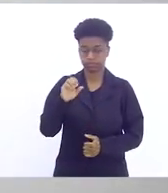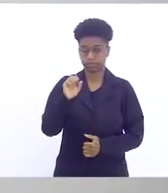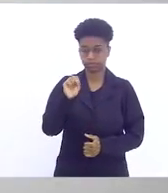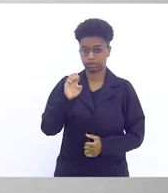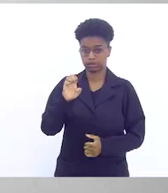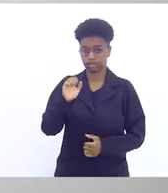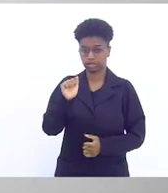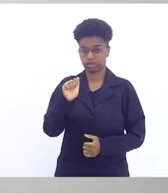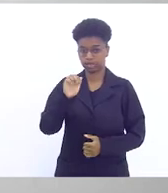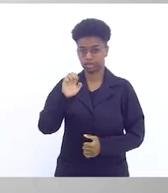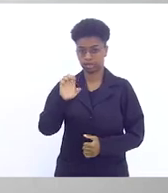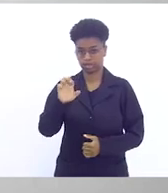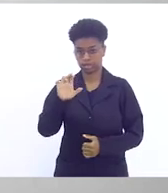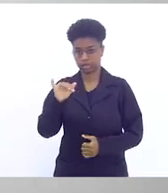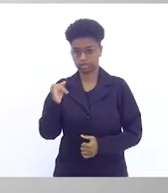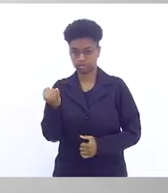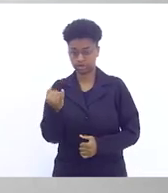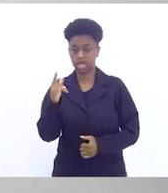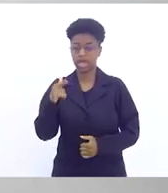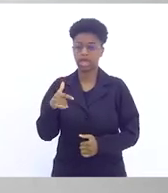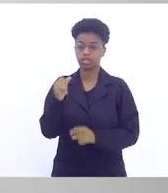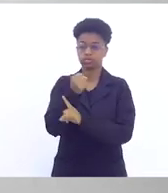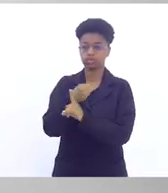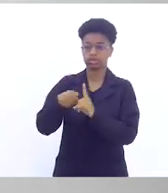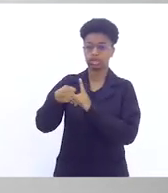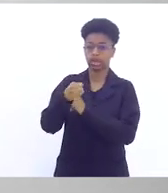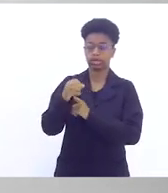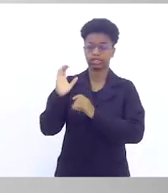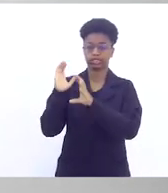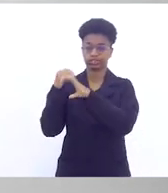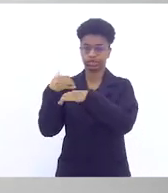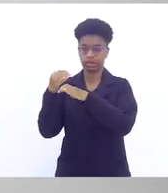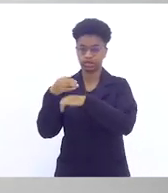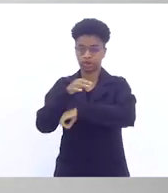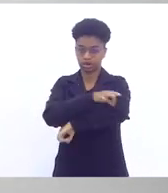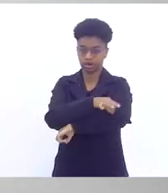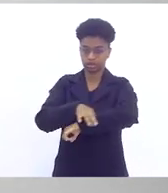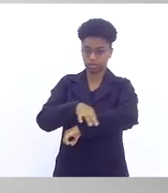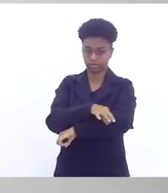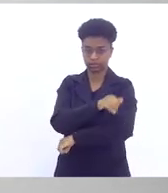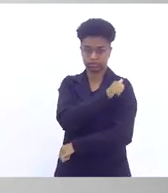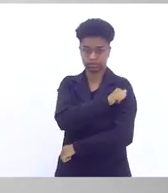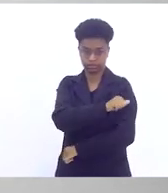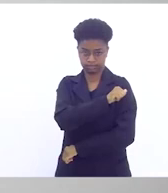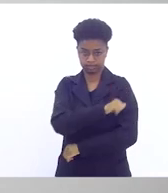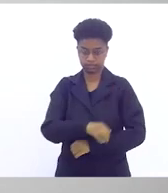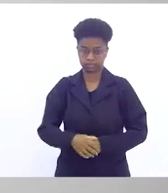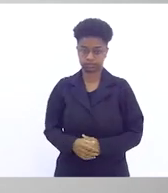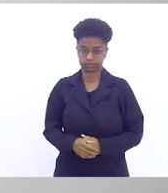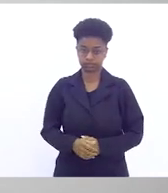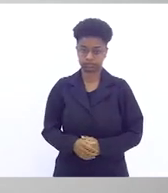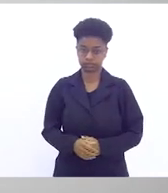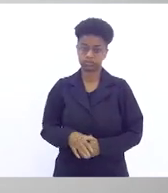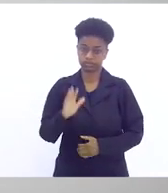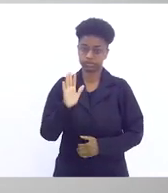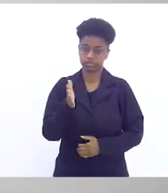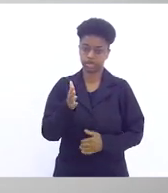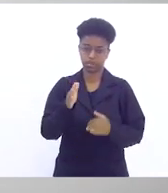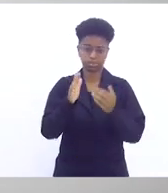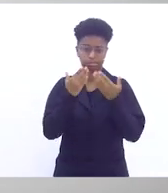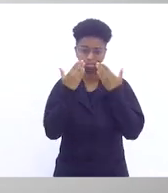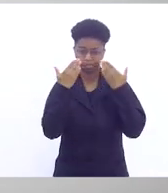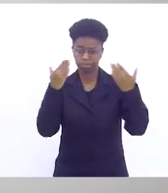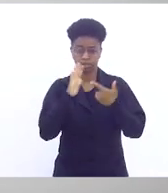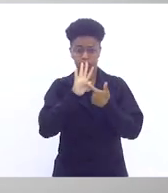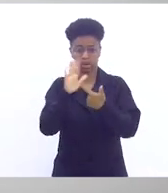que a sociedade de Engenheiros e arquitetos do Estado do Rio de Janeiro fazer uma exposição rápida